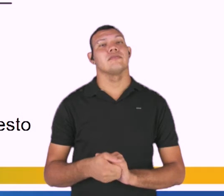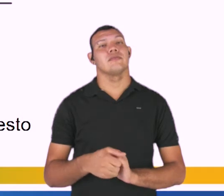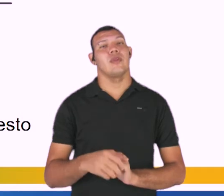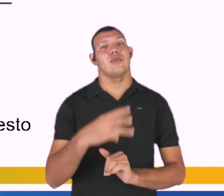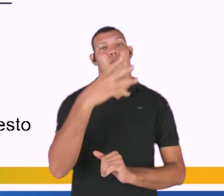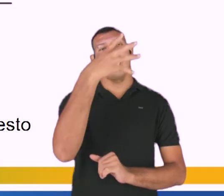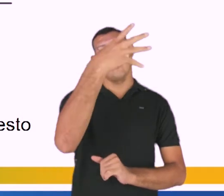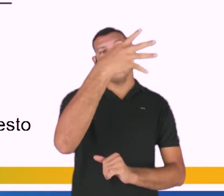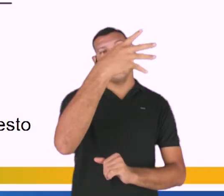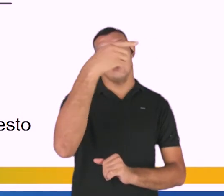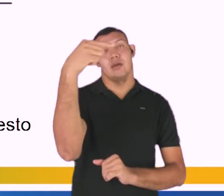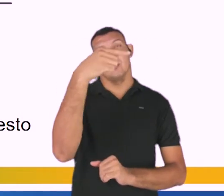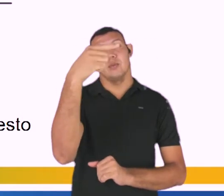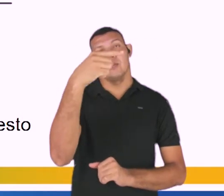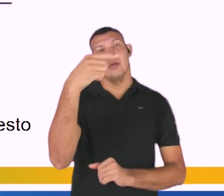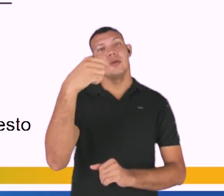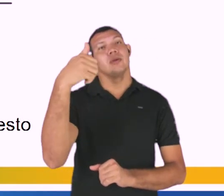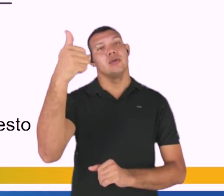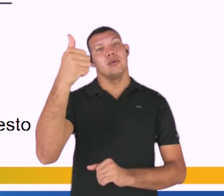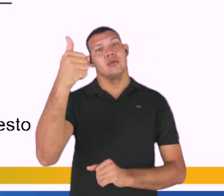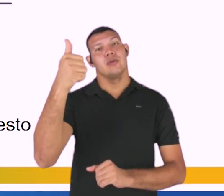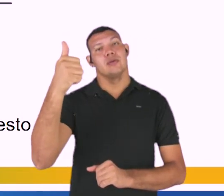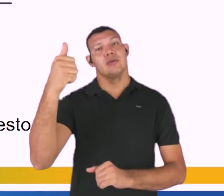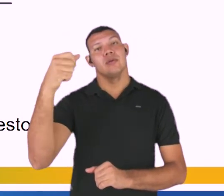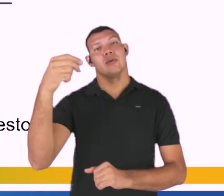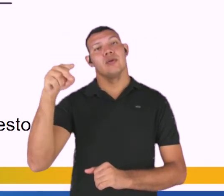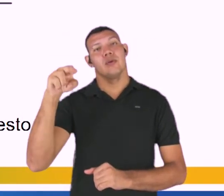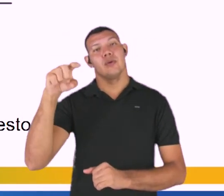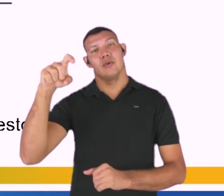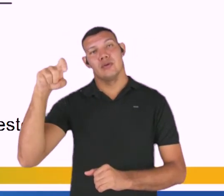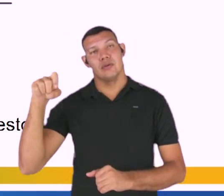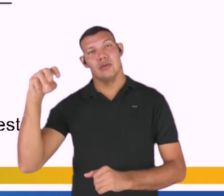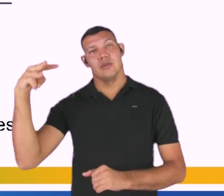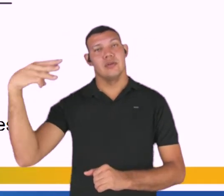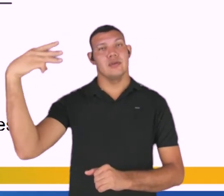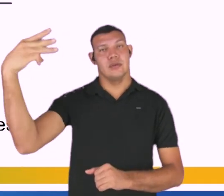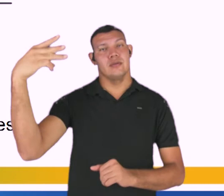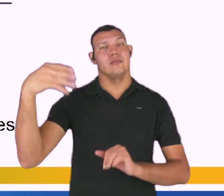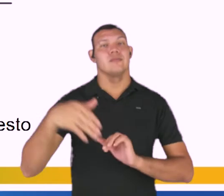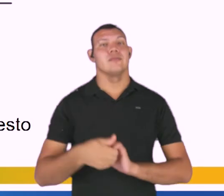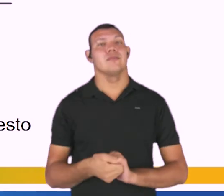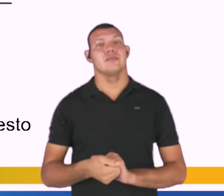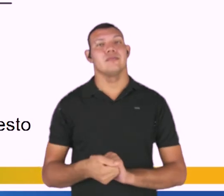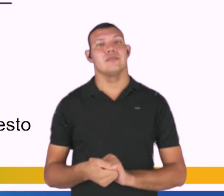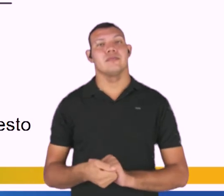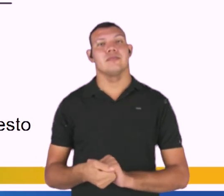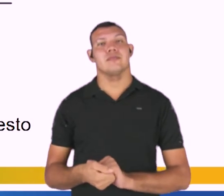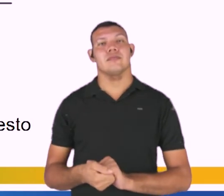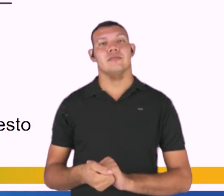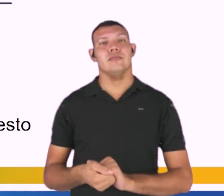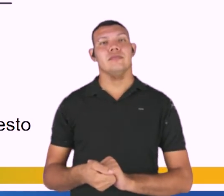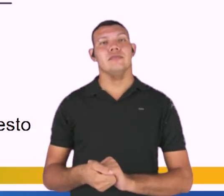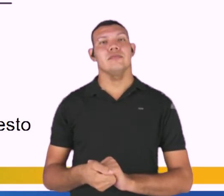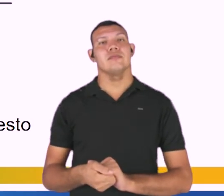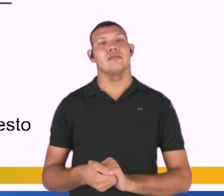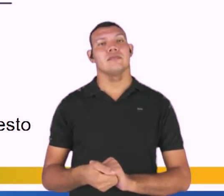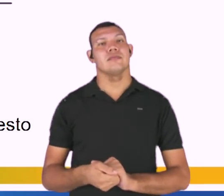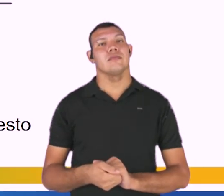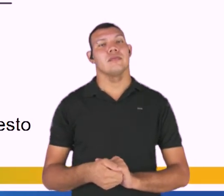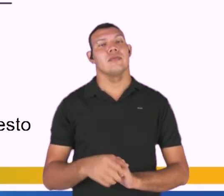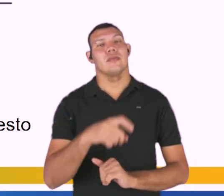grau ou expoente 3 então nosso consciente nesse caso vai iniciar com raiz cúbica